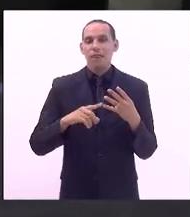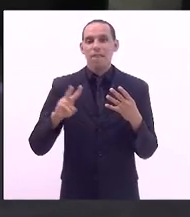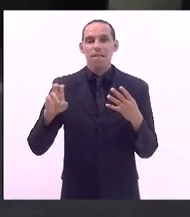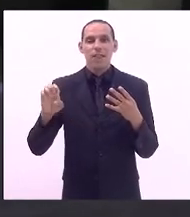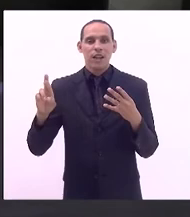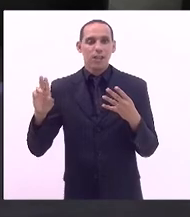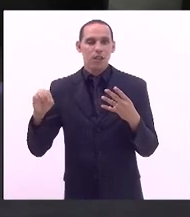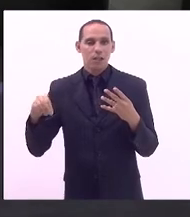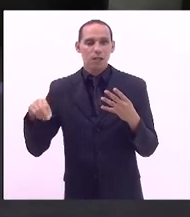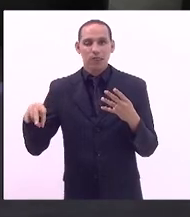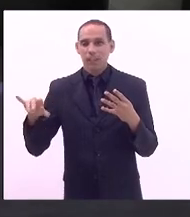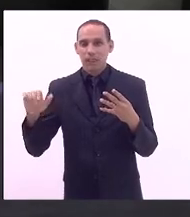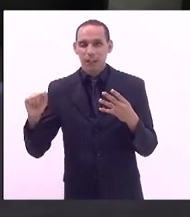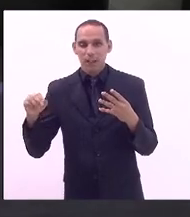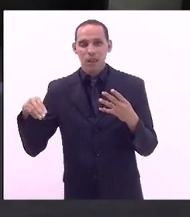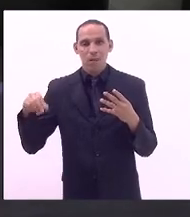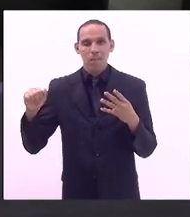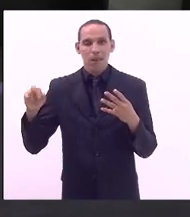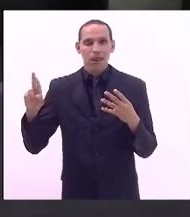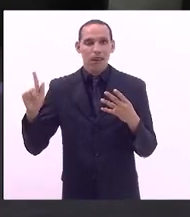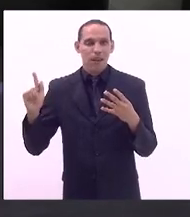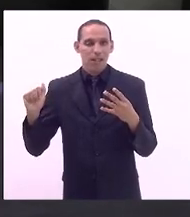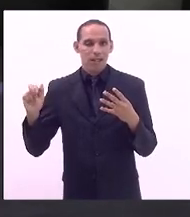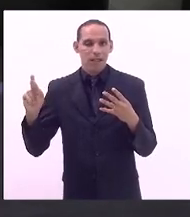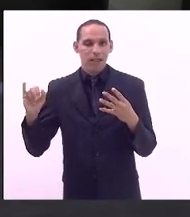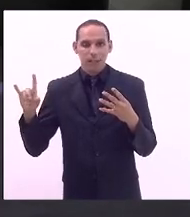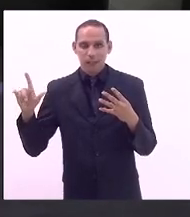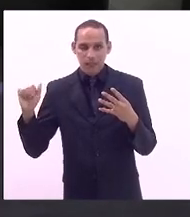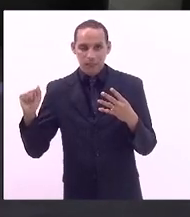senhora Verônica Margarida dos Santos em